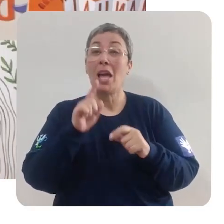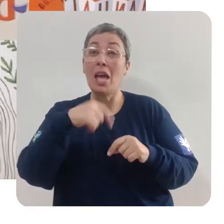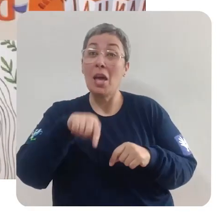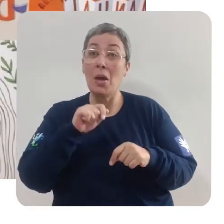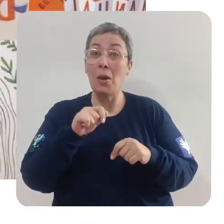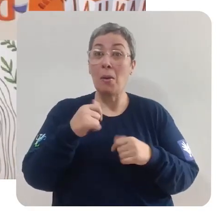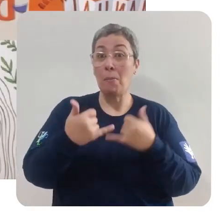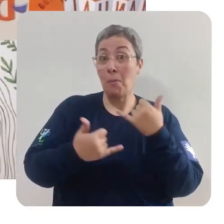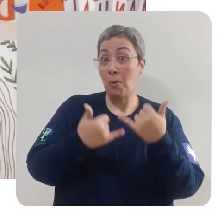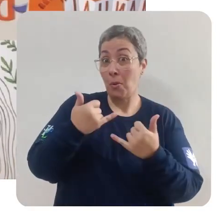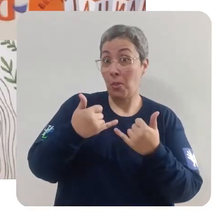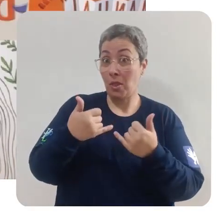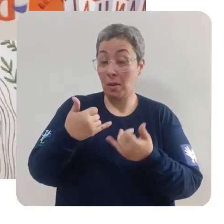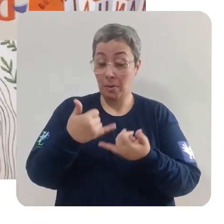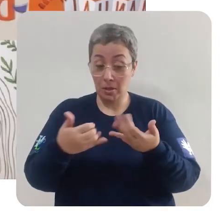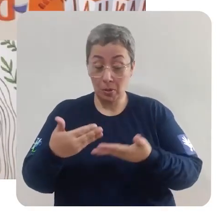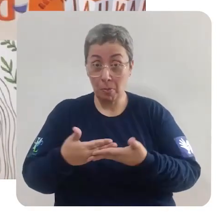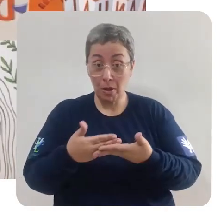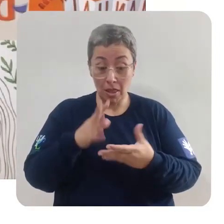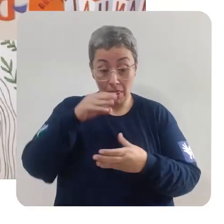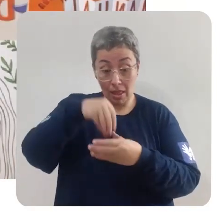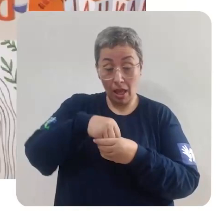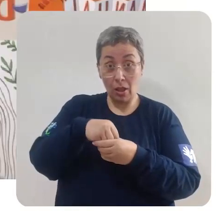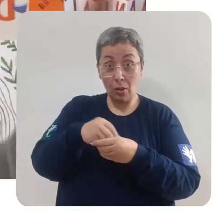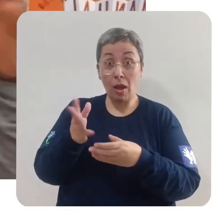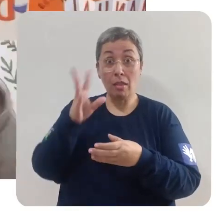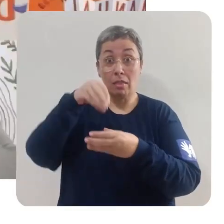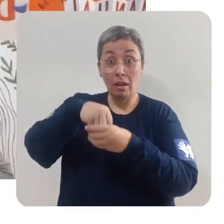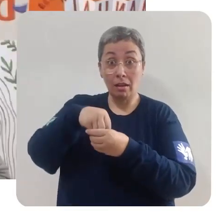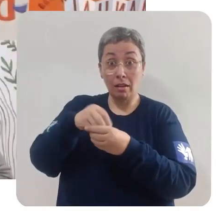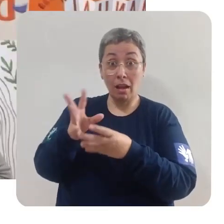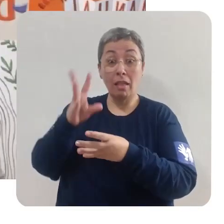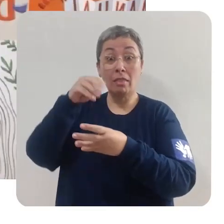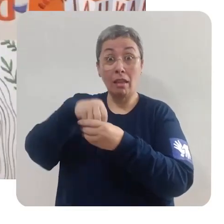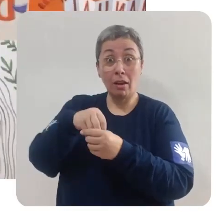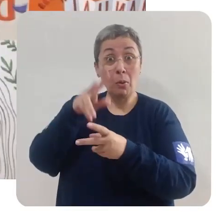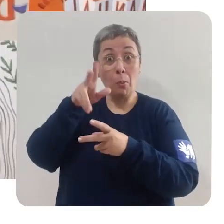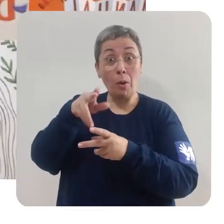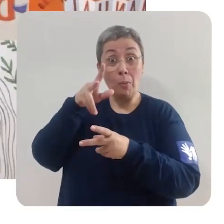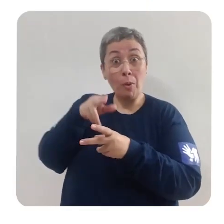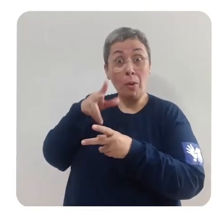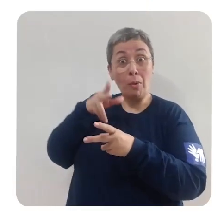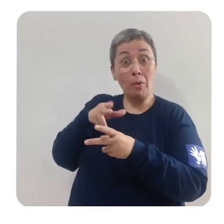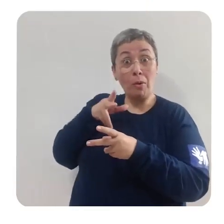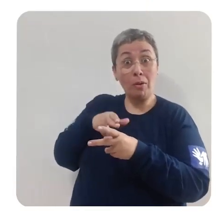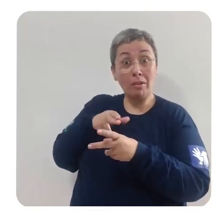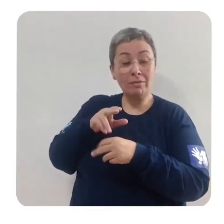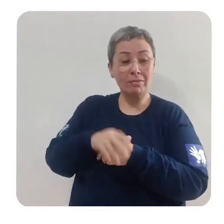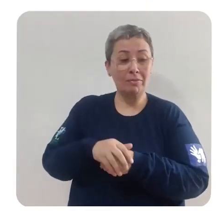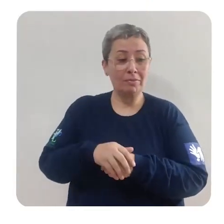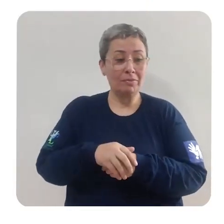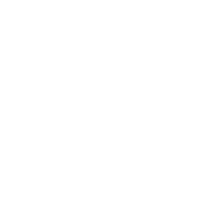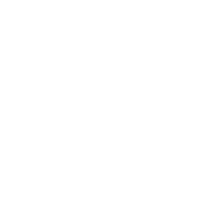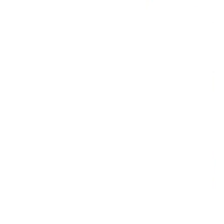boneca que dentro dela tem outra boneca e outra boneca.